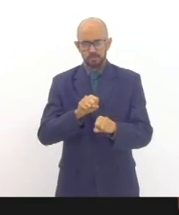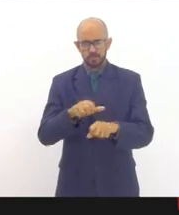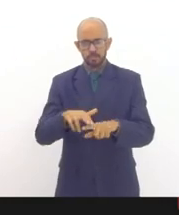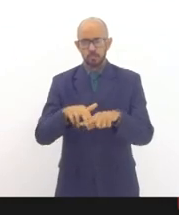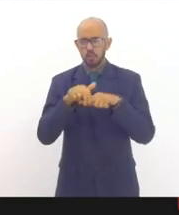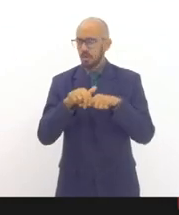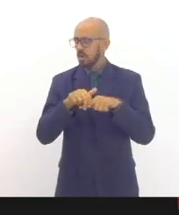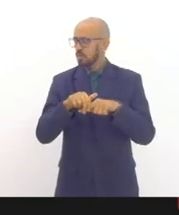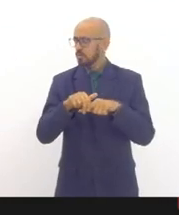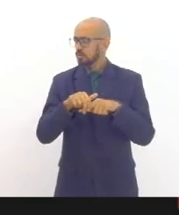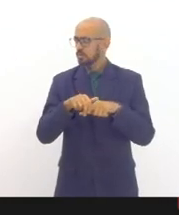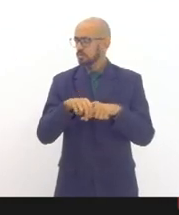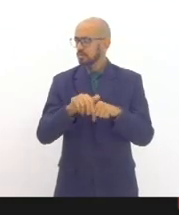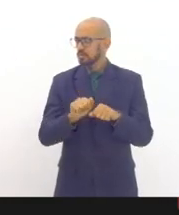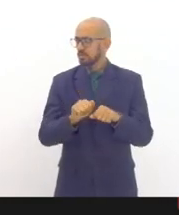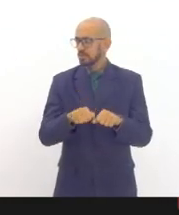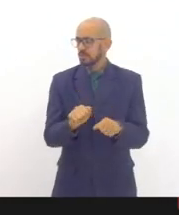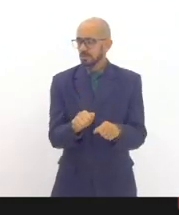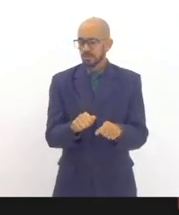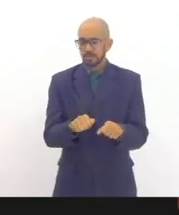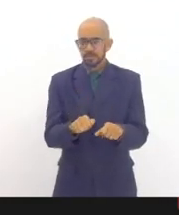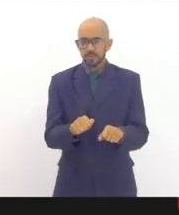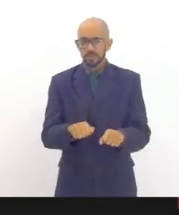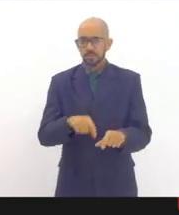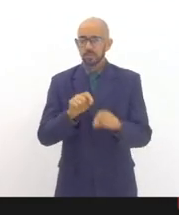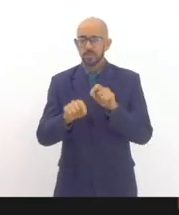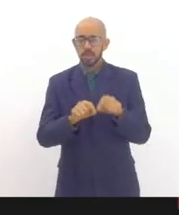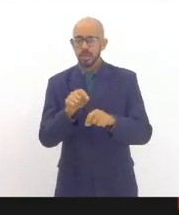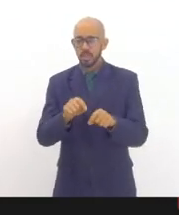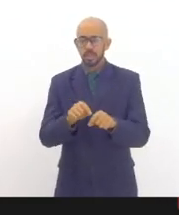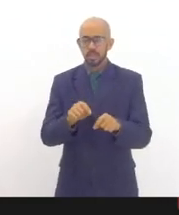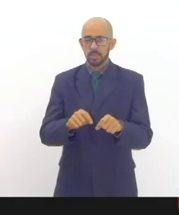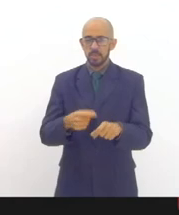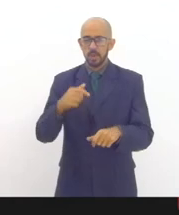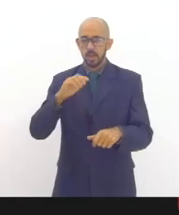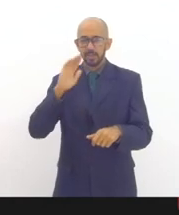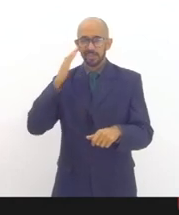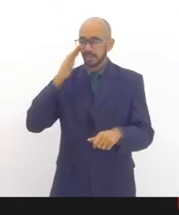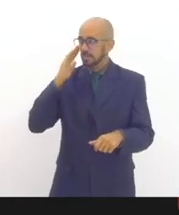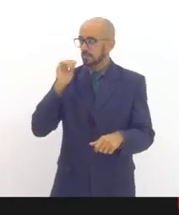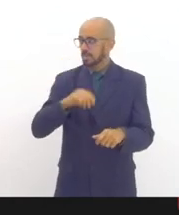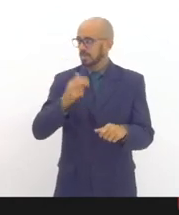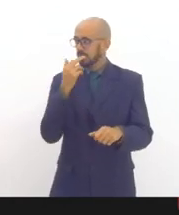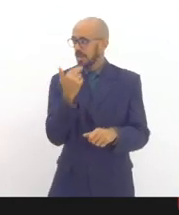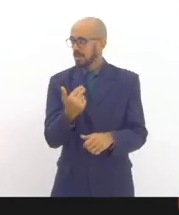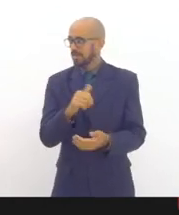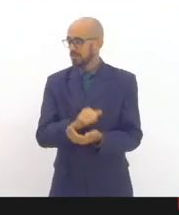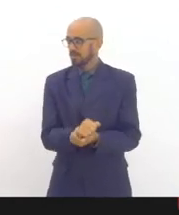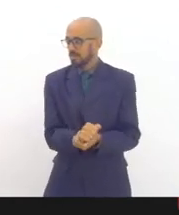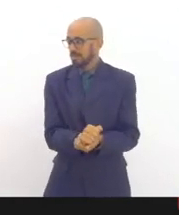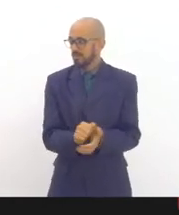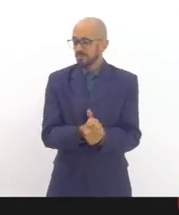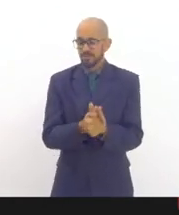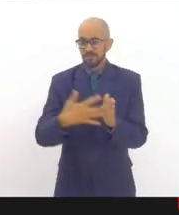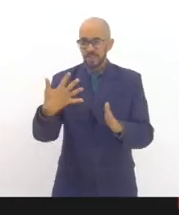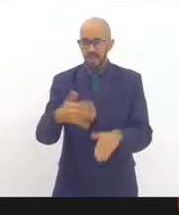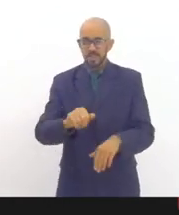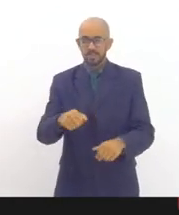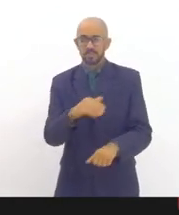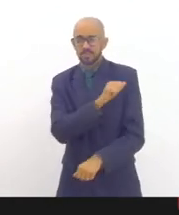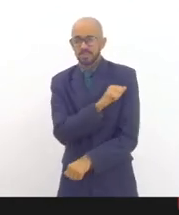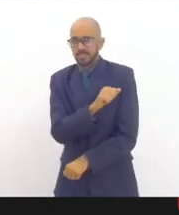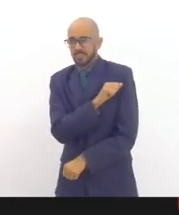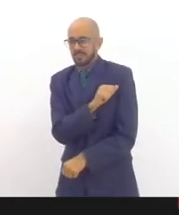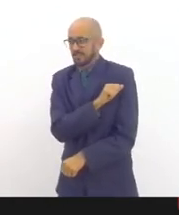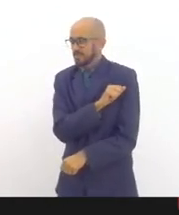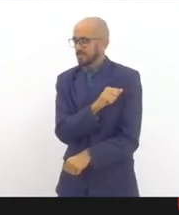função do domínio da língua. Muitos alunos, estou na